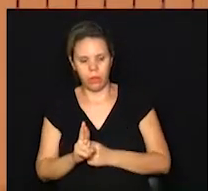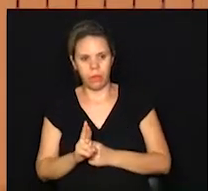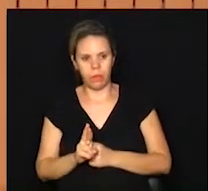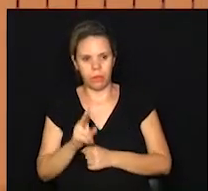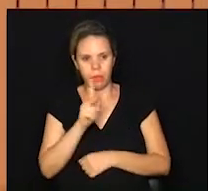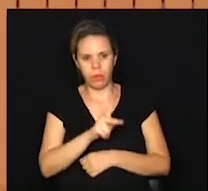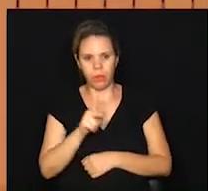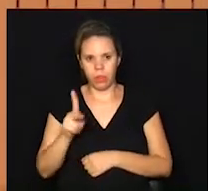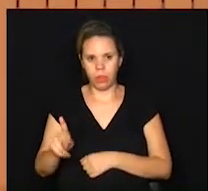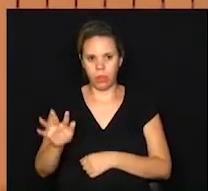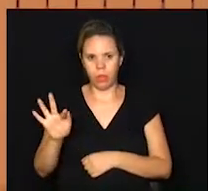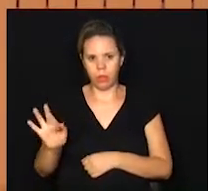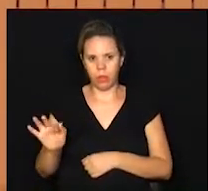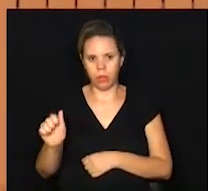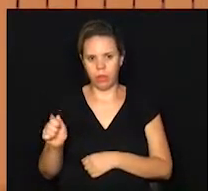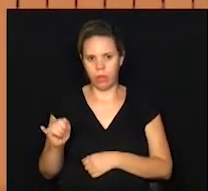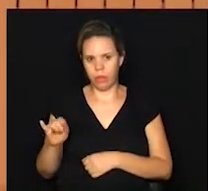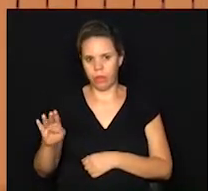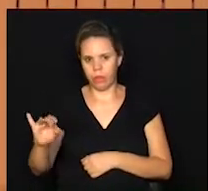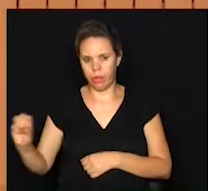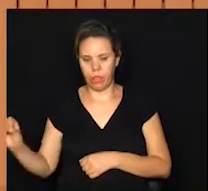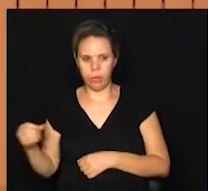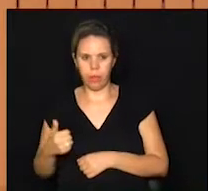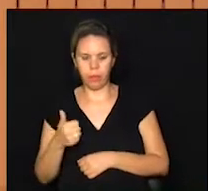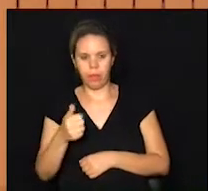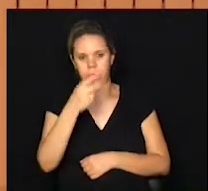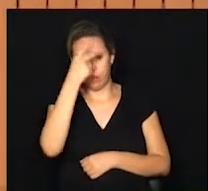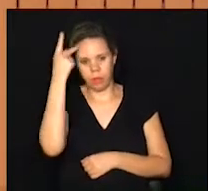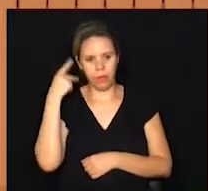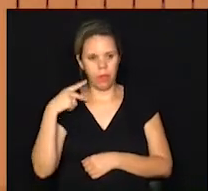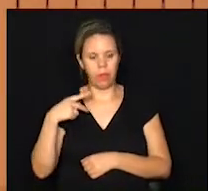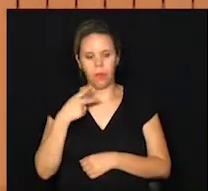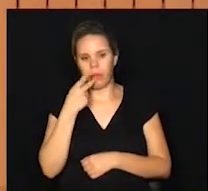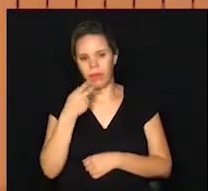professor Fábio, que é o nosso próximo depoente.